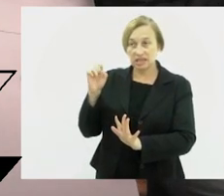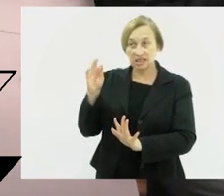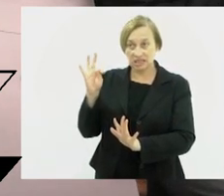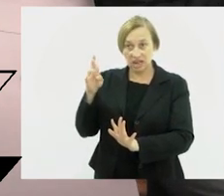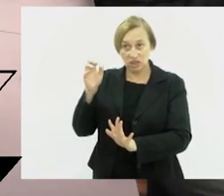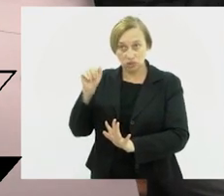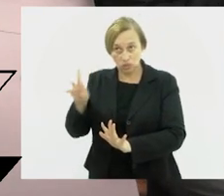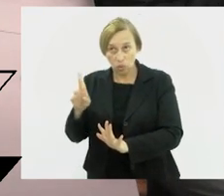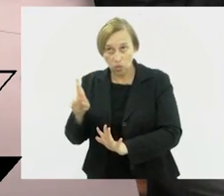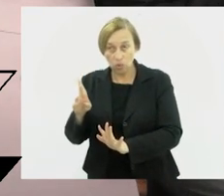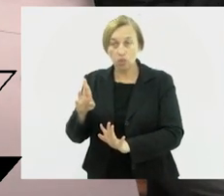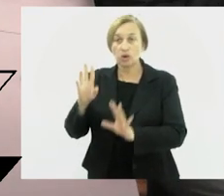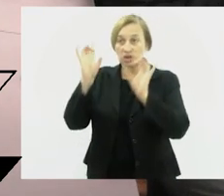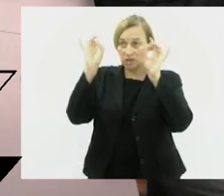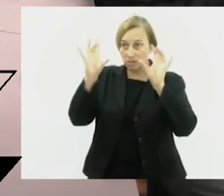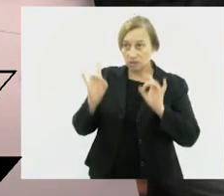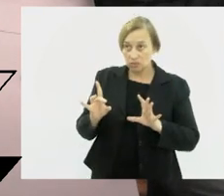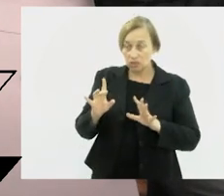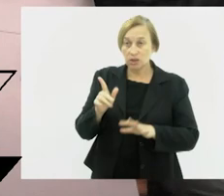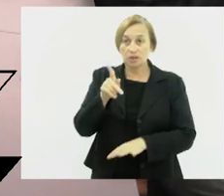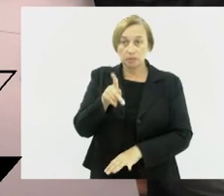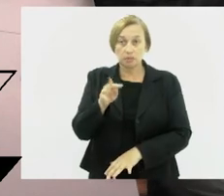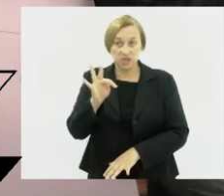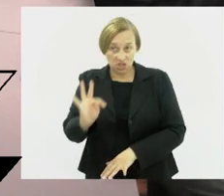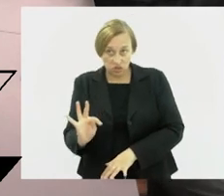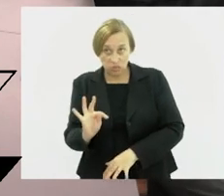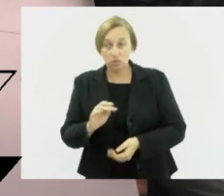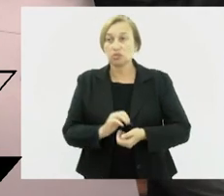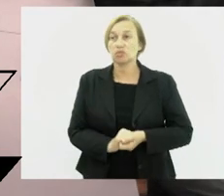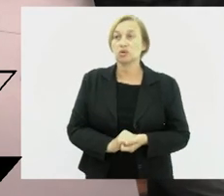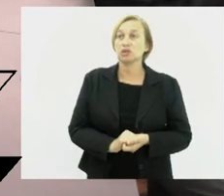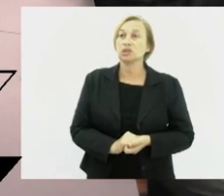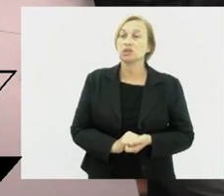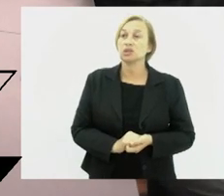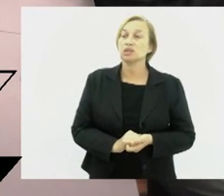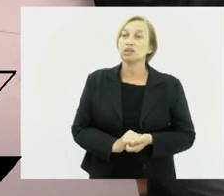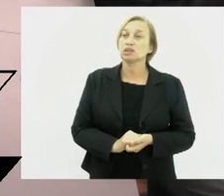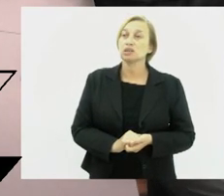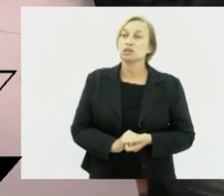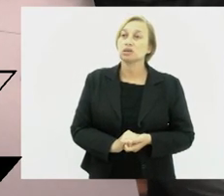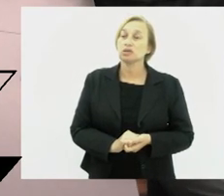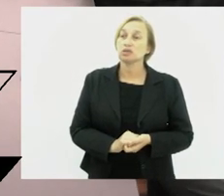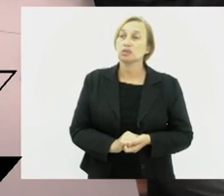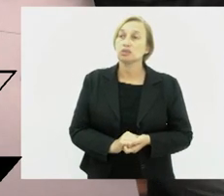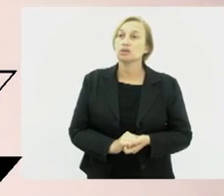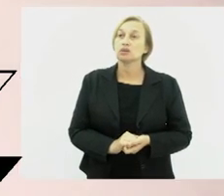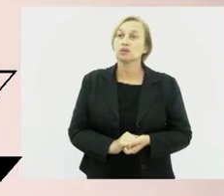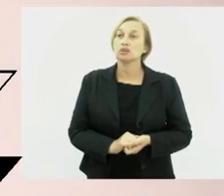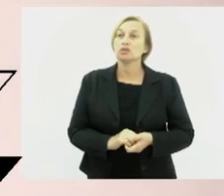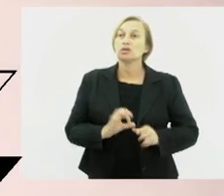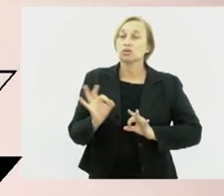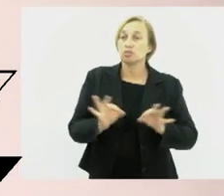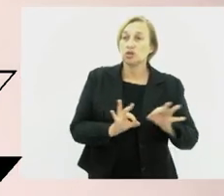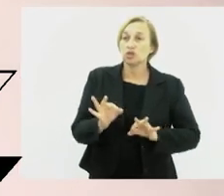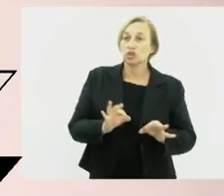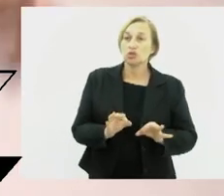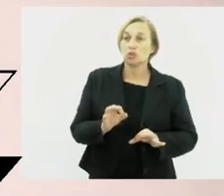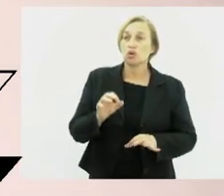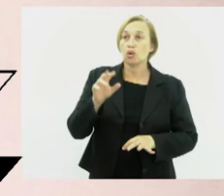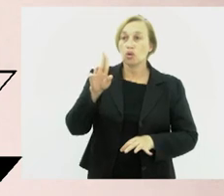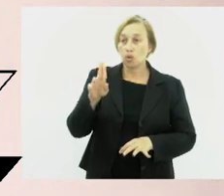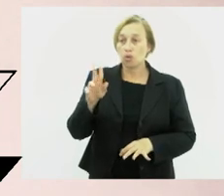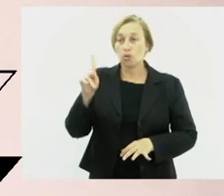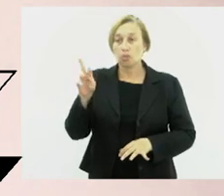com especialidade em pitbulls, e nosso projeto de UPRA nas delegacias, que